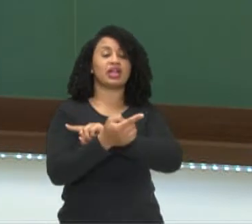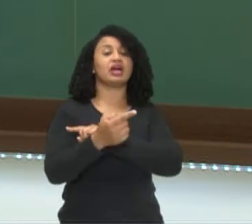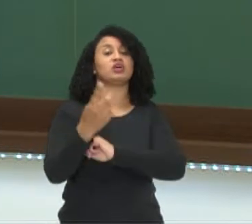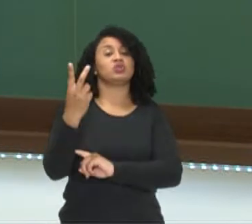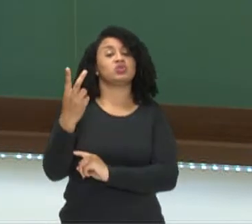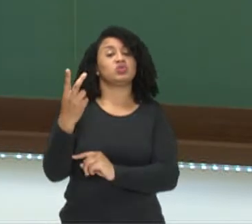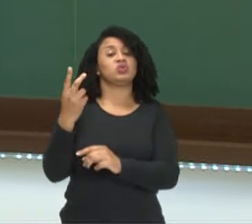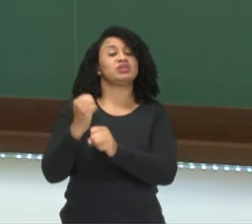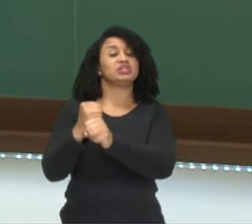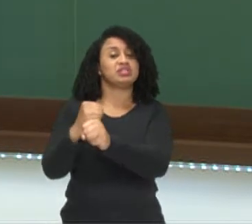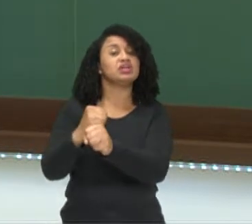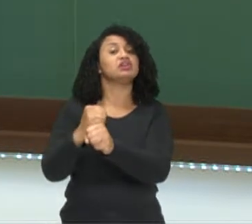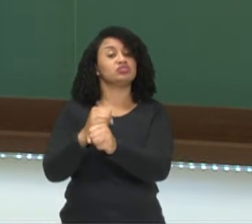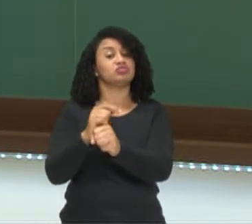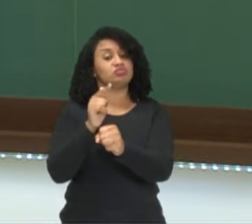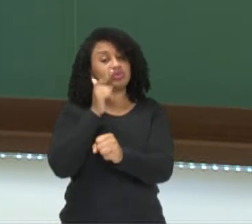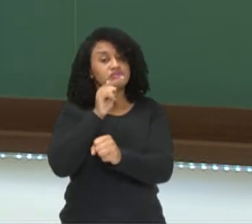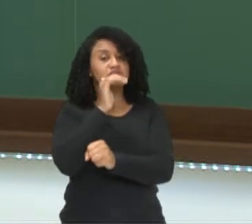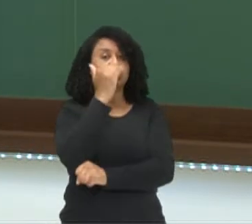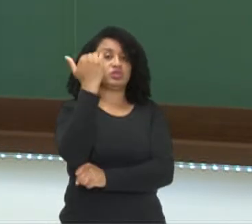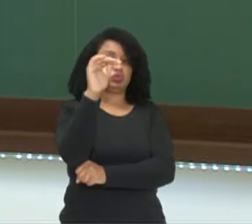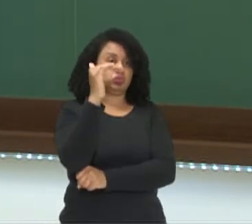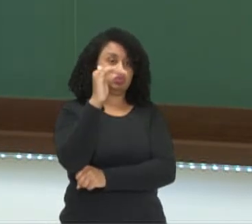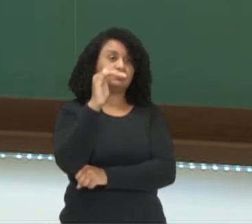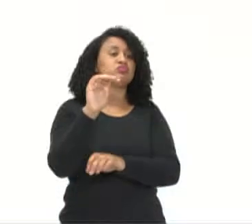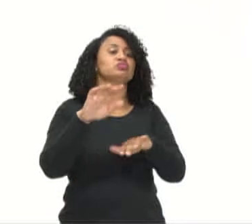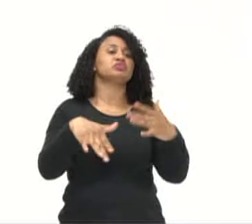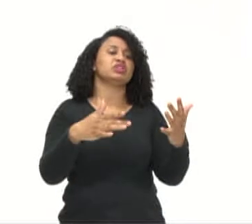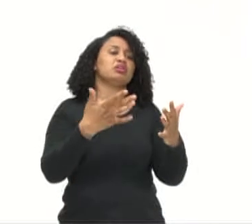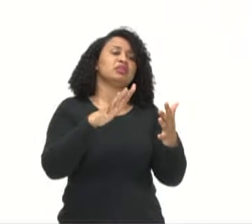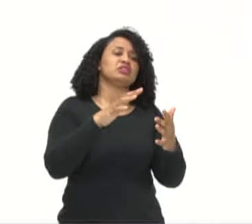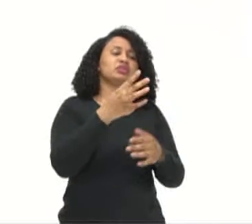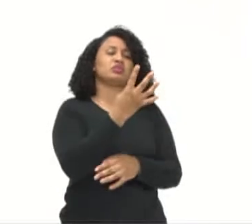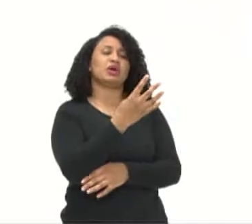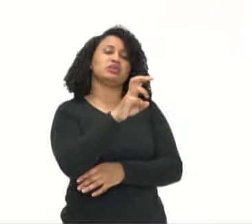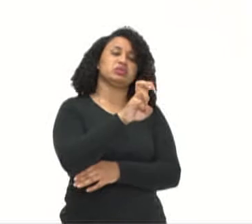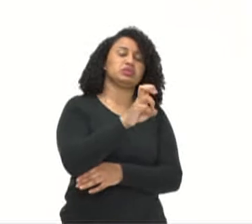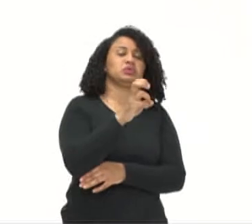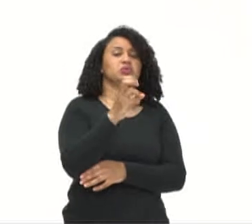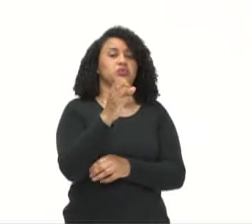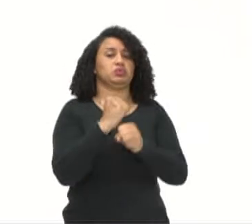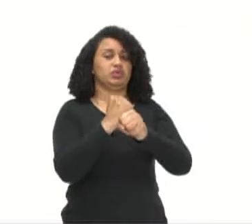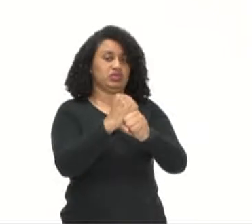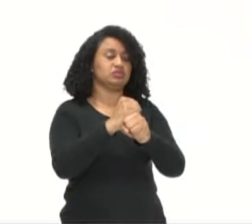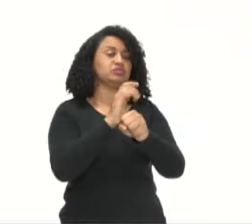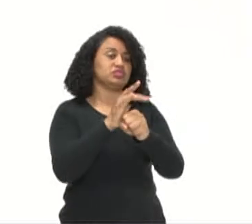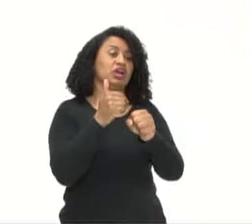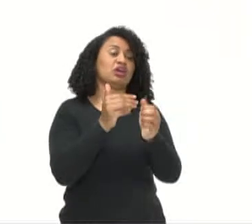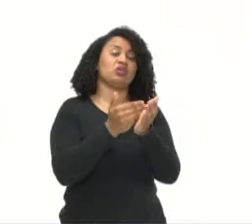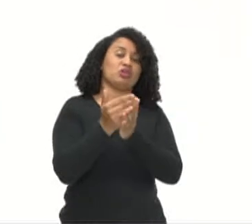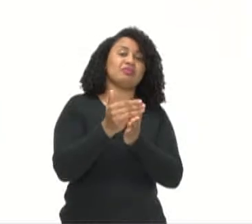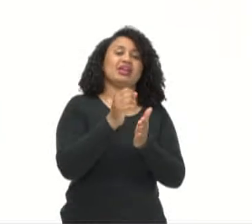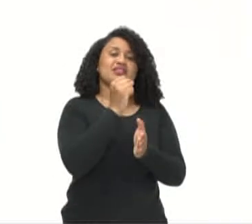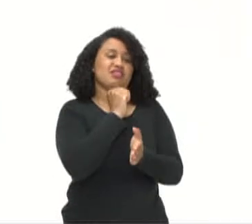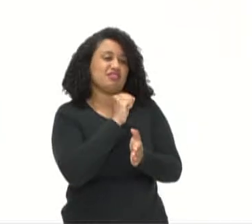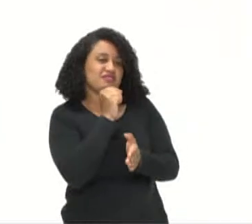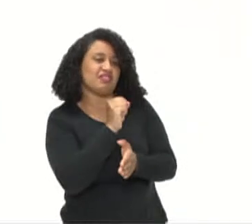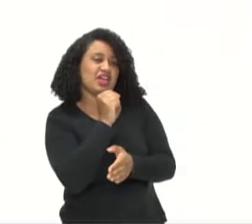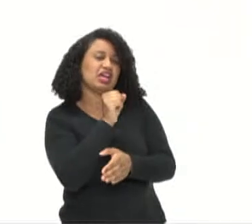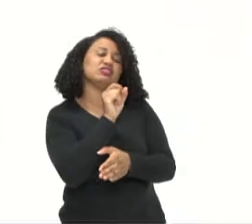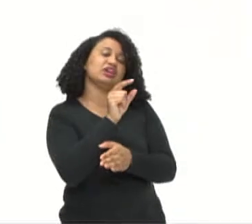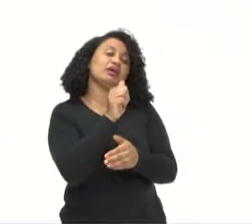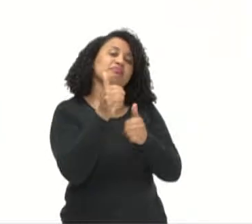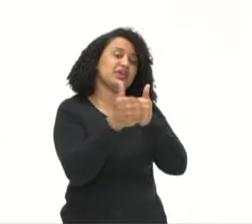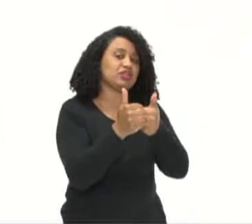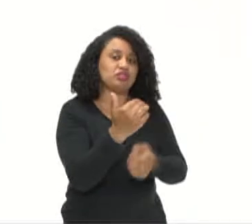adquirir totalmente a sua forma adulta. E então vivem cerca de mais 4 ou 5 anos e já entram na fase idosa e já